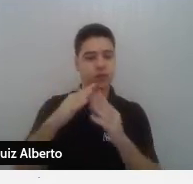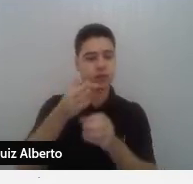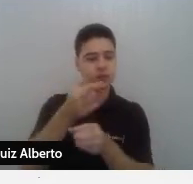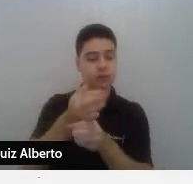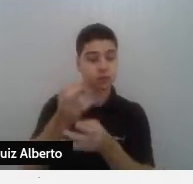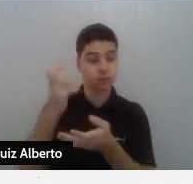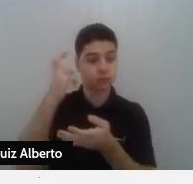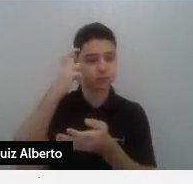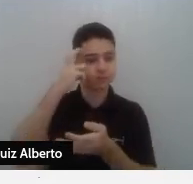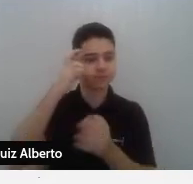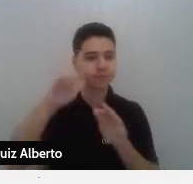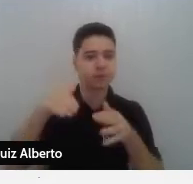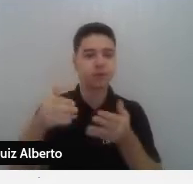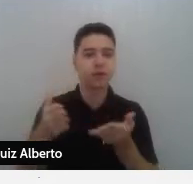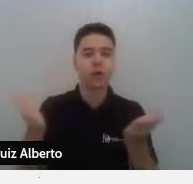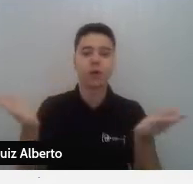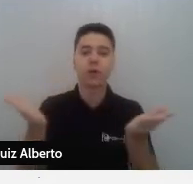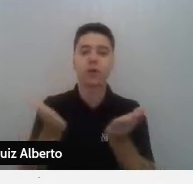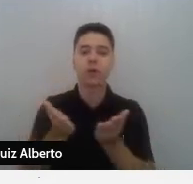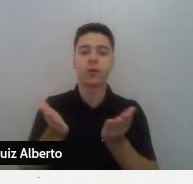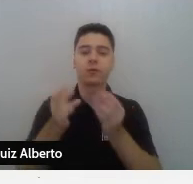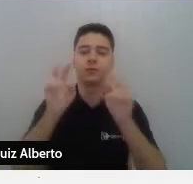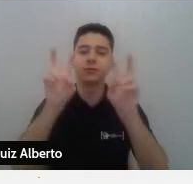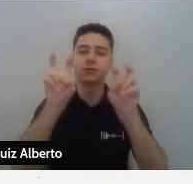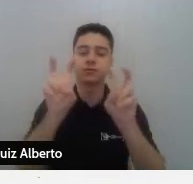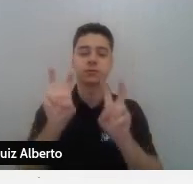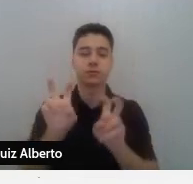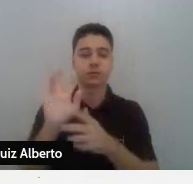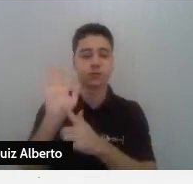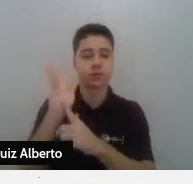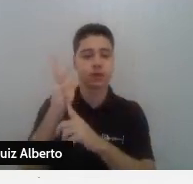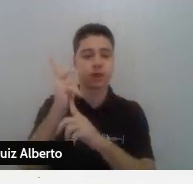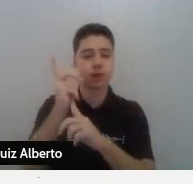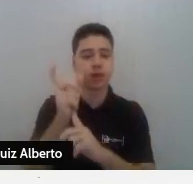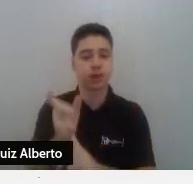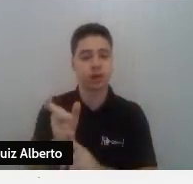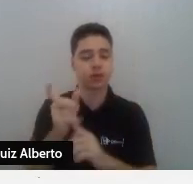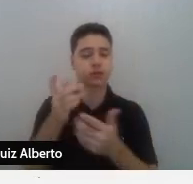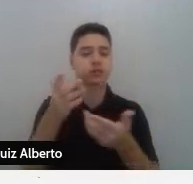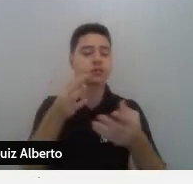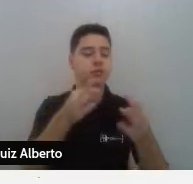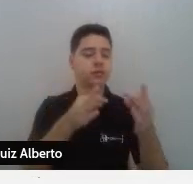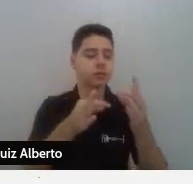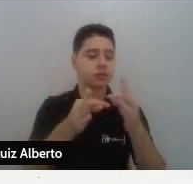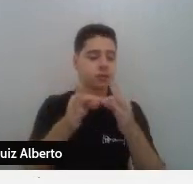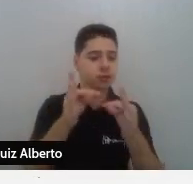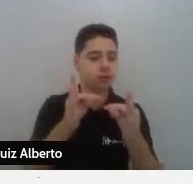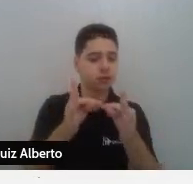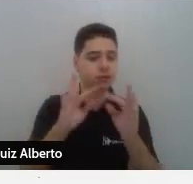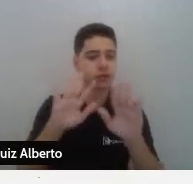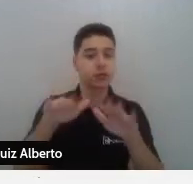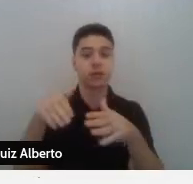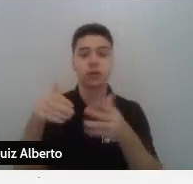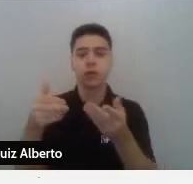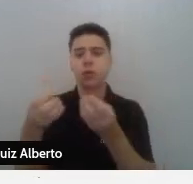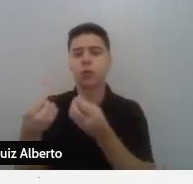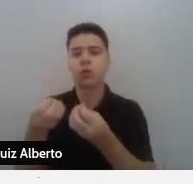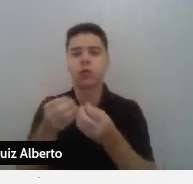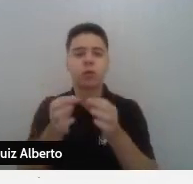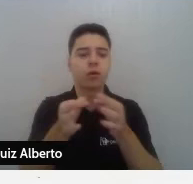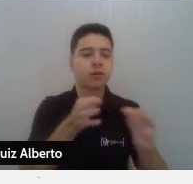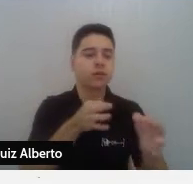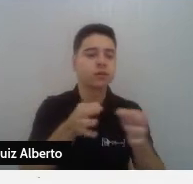é sobre arte e tecnologia. Como que a gente pode trabalhar isso em sala de aula? Bom, eu sou